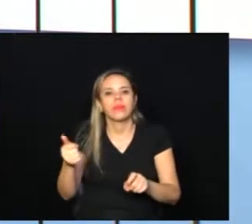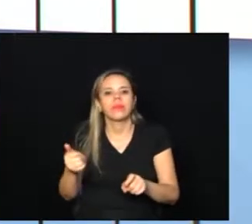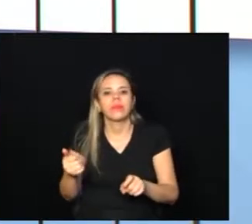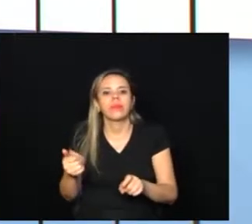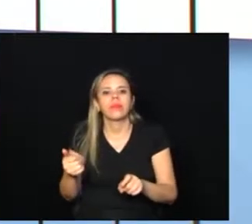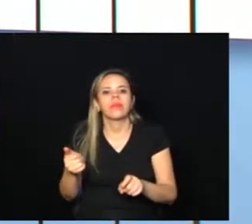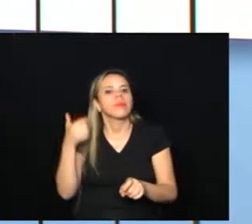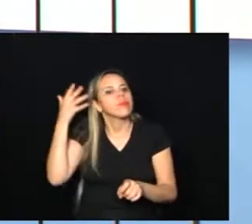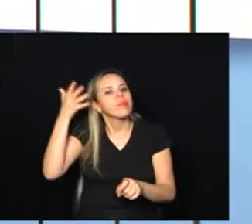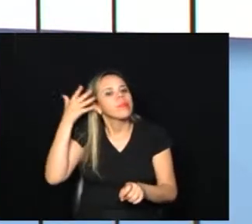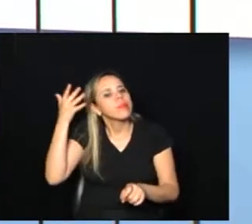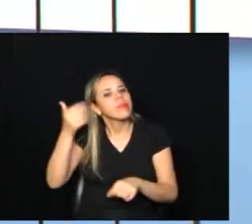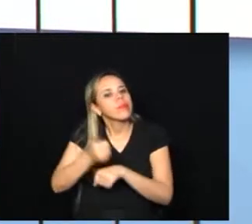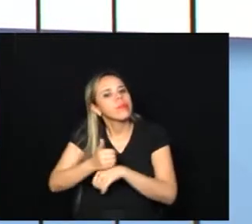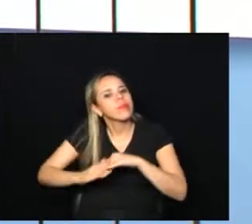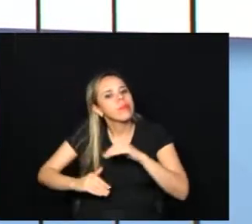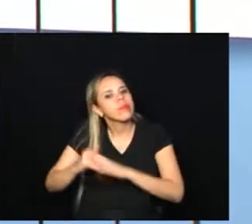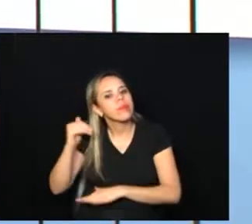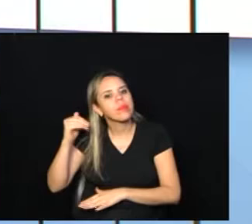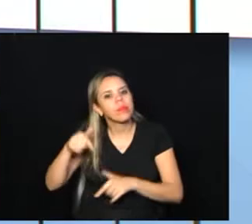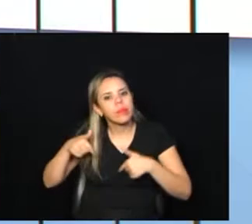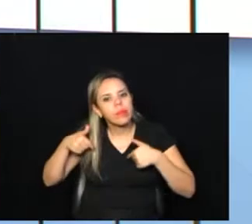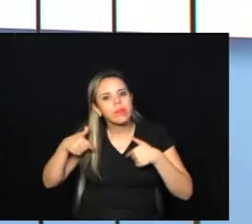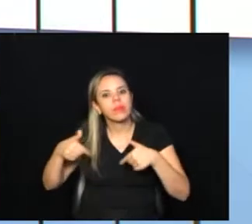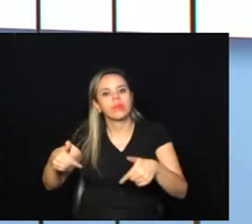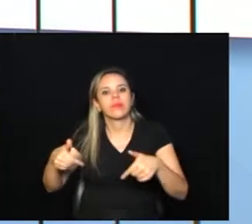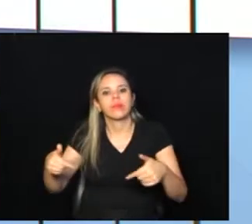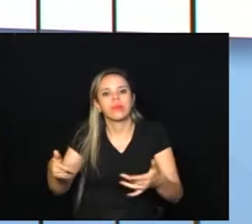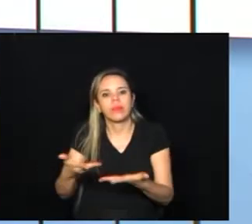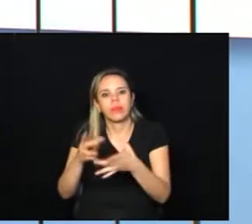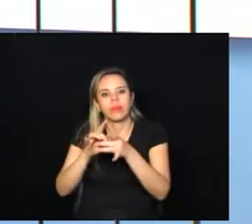o Fórum de Profissões, uma iniciativa que vai